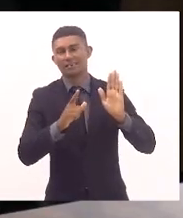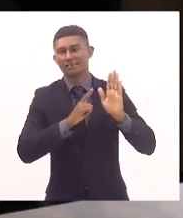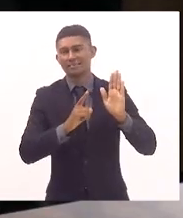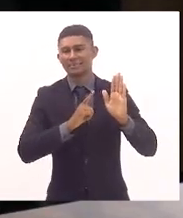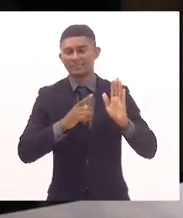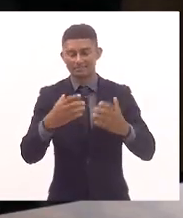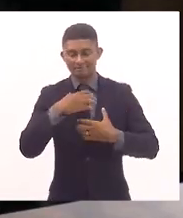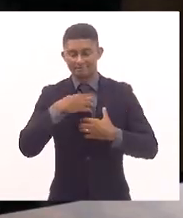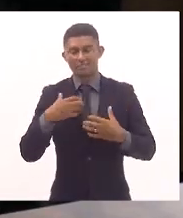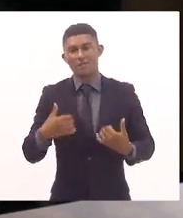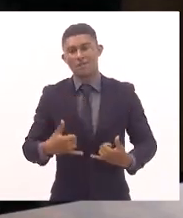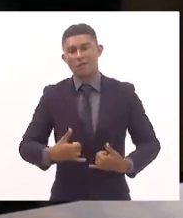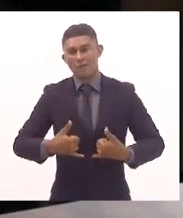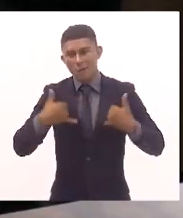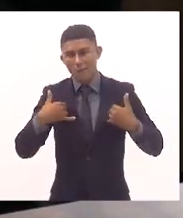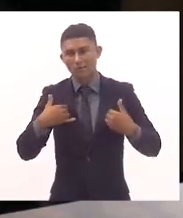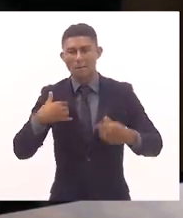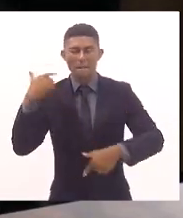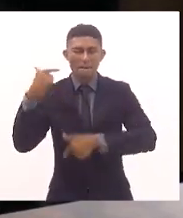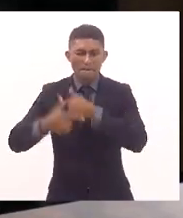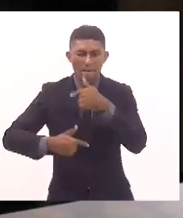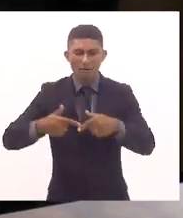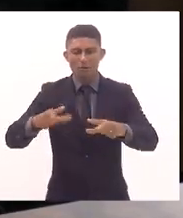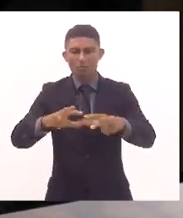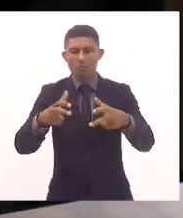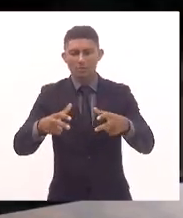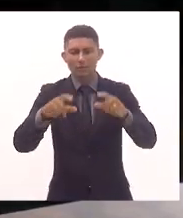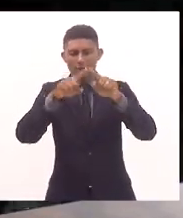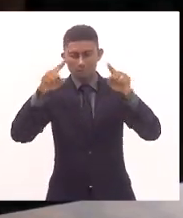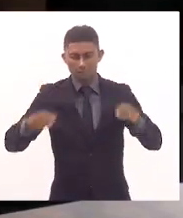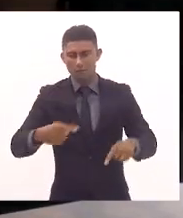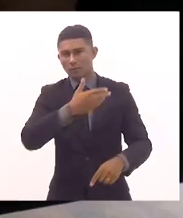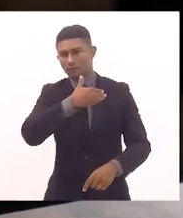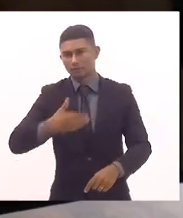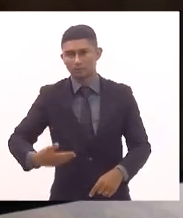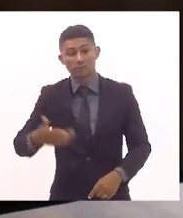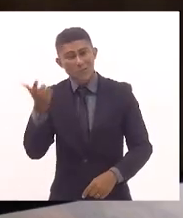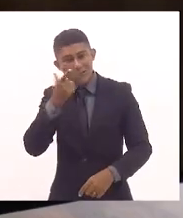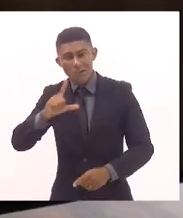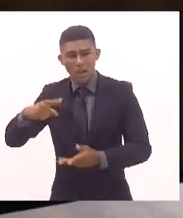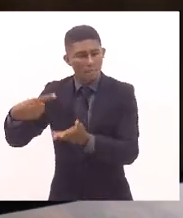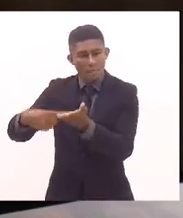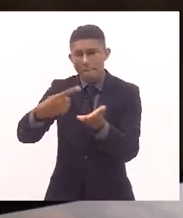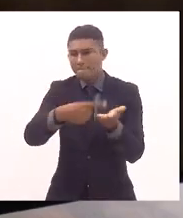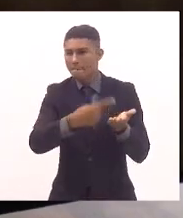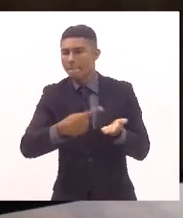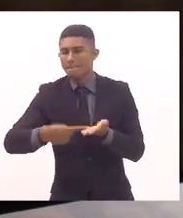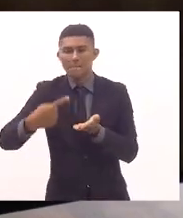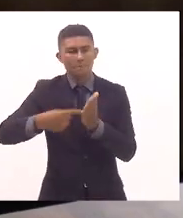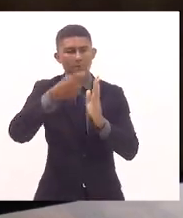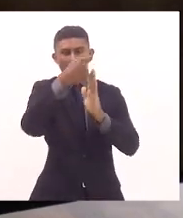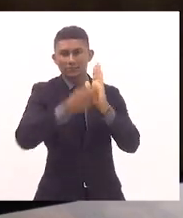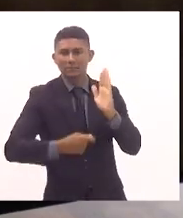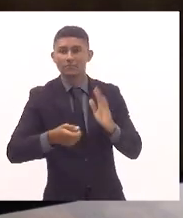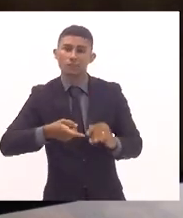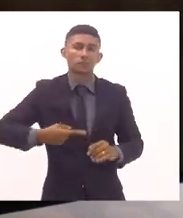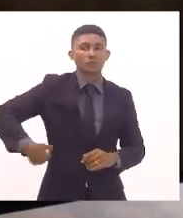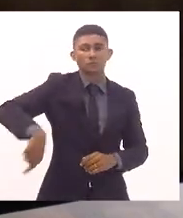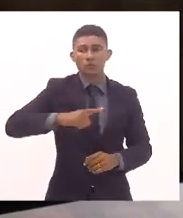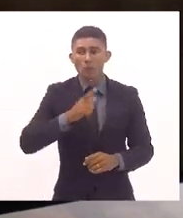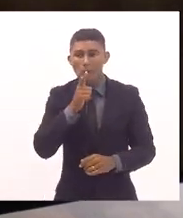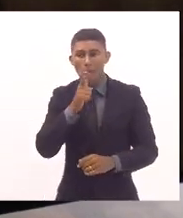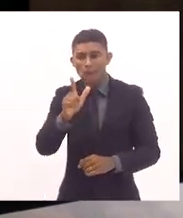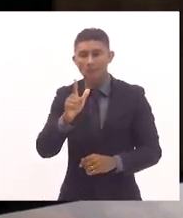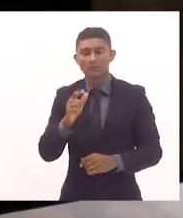uma honra trabalhar na frente da Comissão de Servidores Públicos, chegar ao consenso desse texto. Nós que enfrentamos e mantivemos